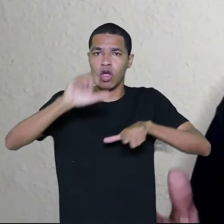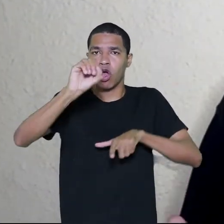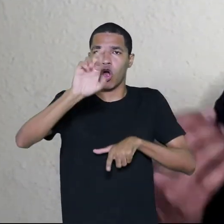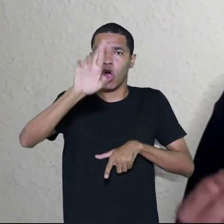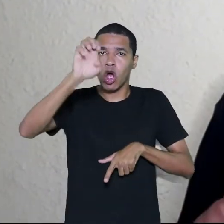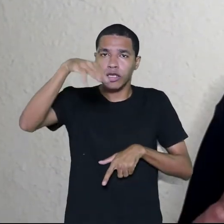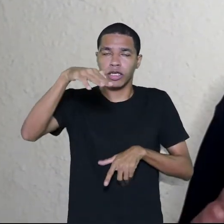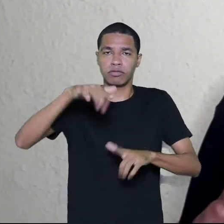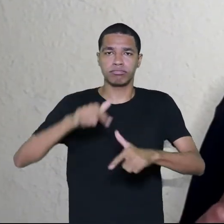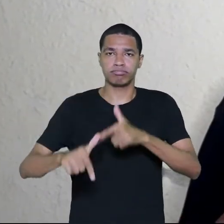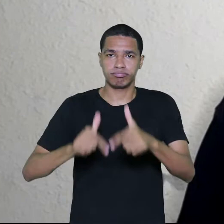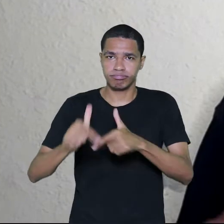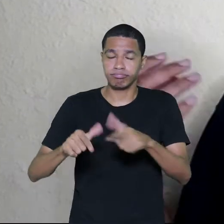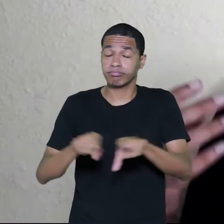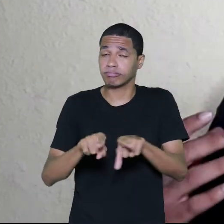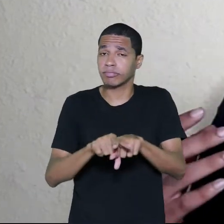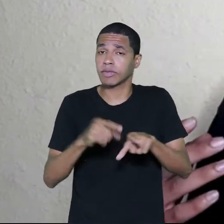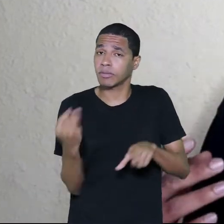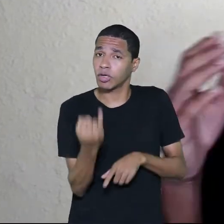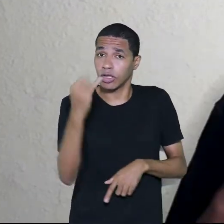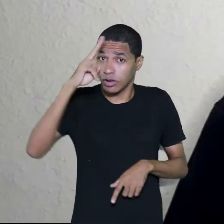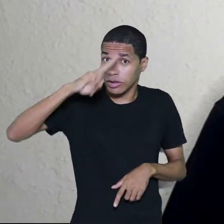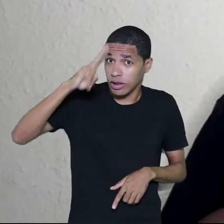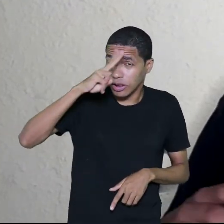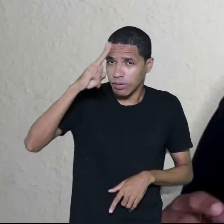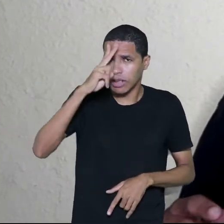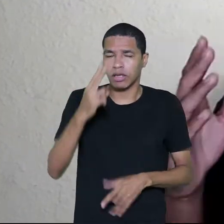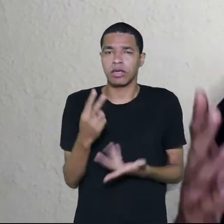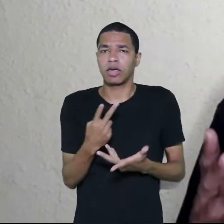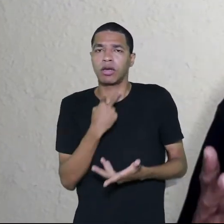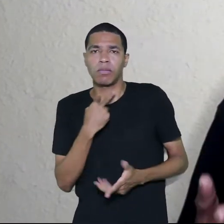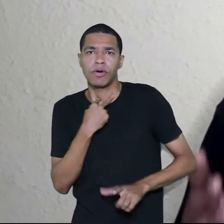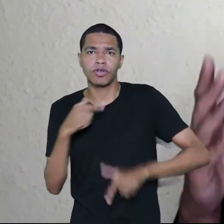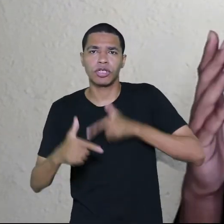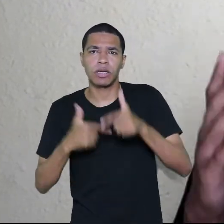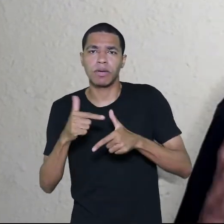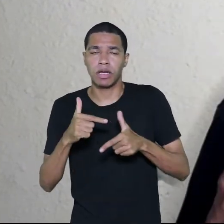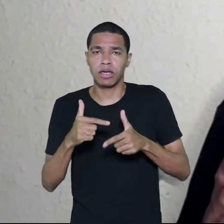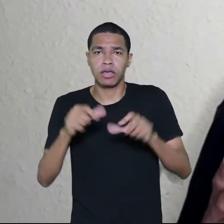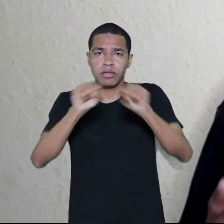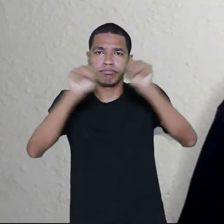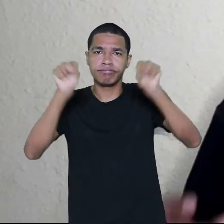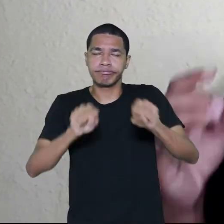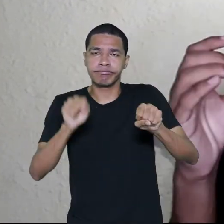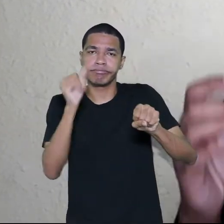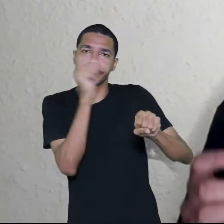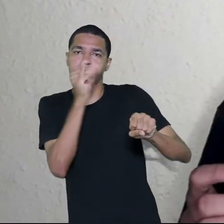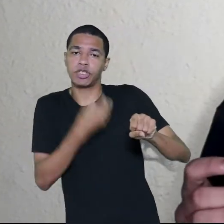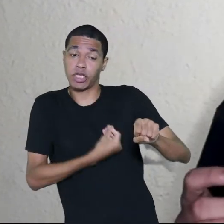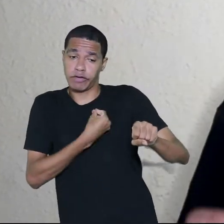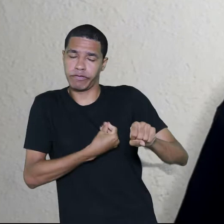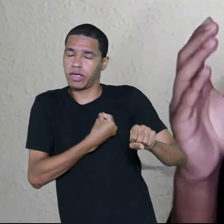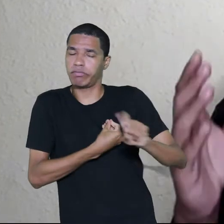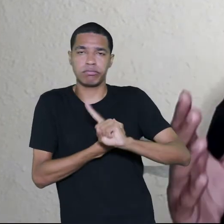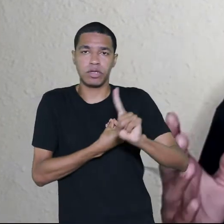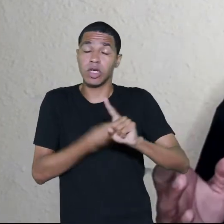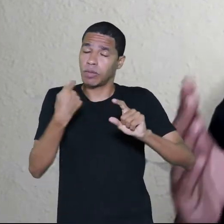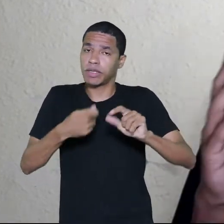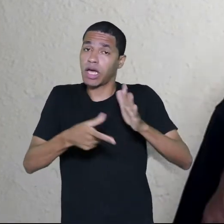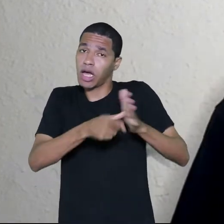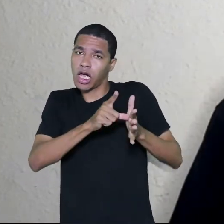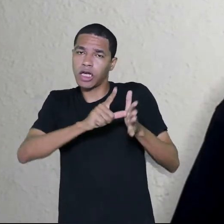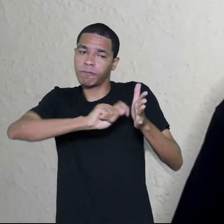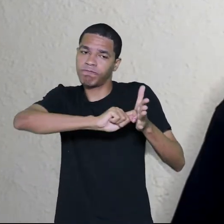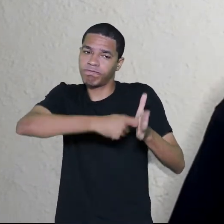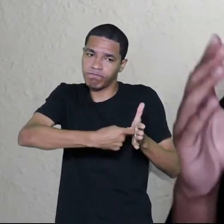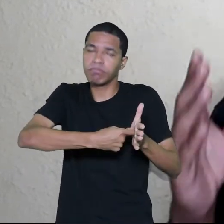juntamente com isso, vale a pena relembrar que não deve, em momento algum, trabalhar com o sistema energizado. É de extrema importância que o sistema